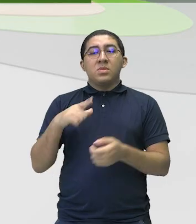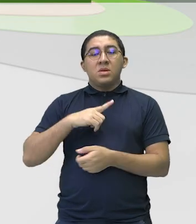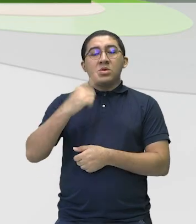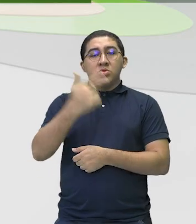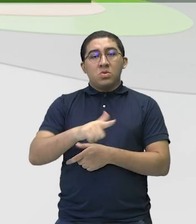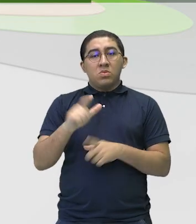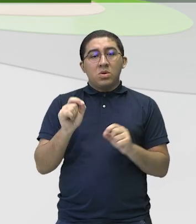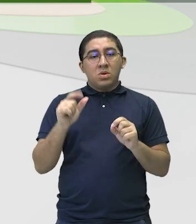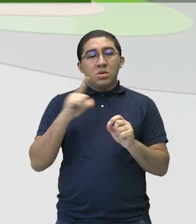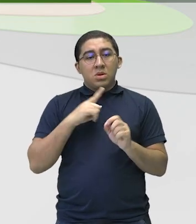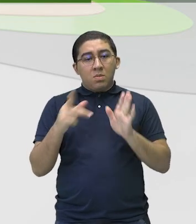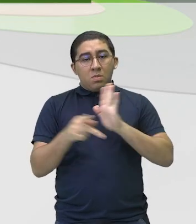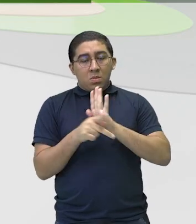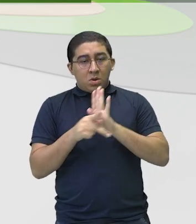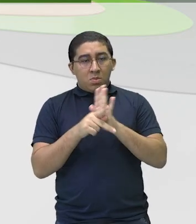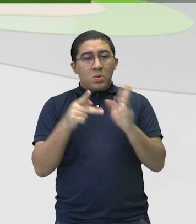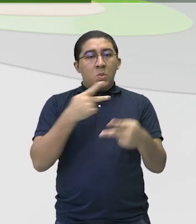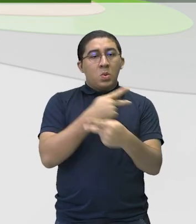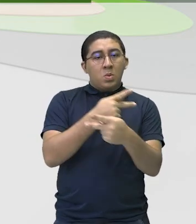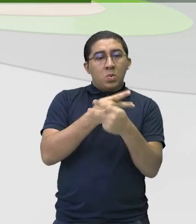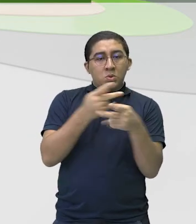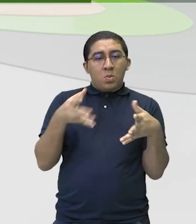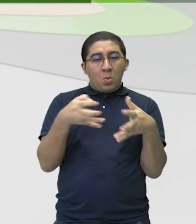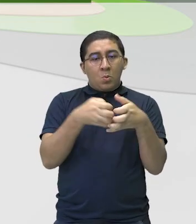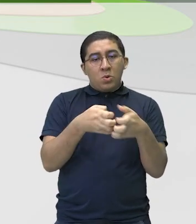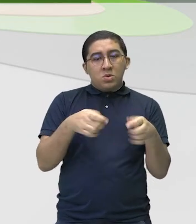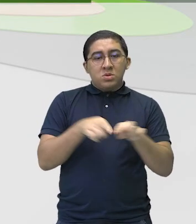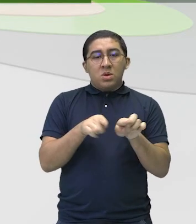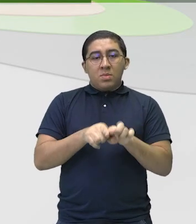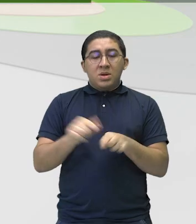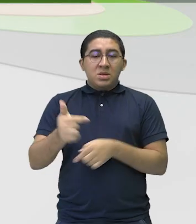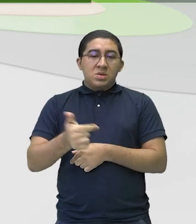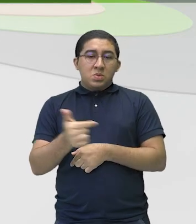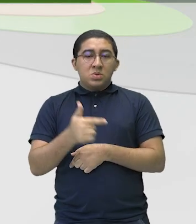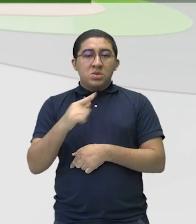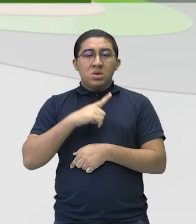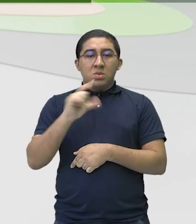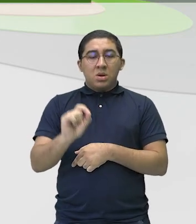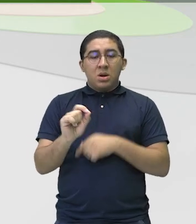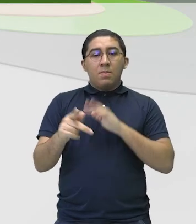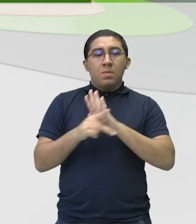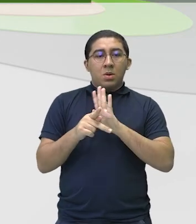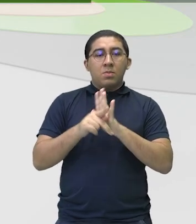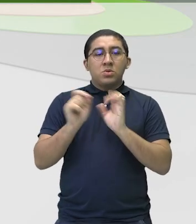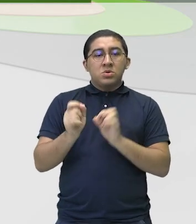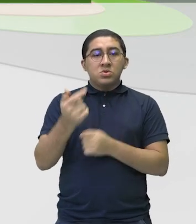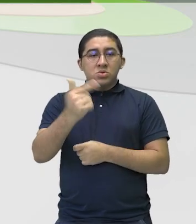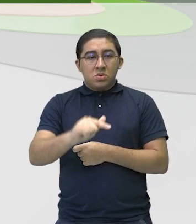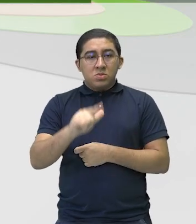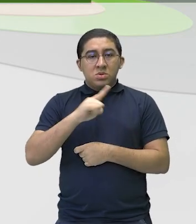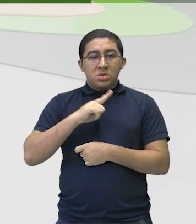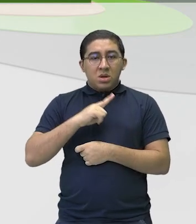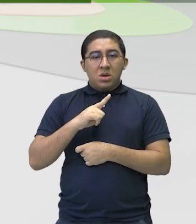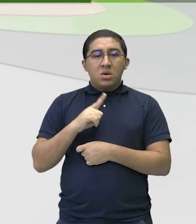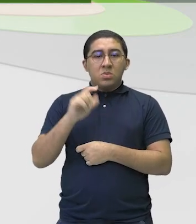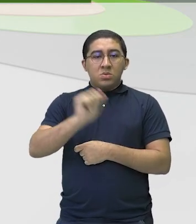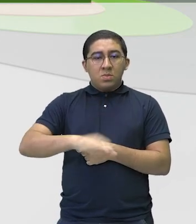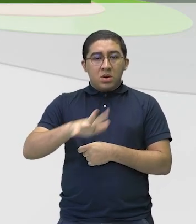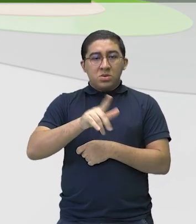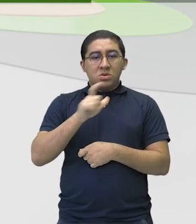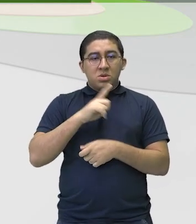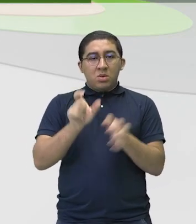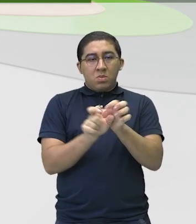novamente a condensação dos cromossomos. Na metáfase 2, formará novamente a placa equatorial ou a